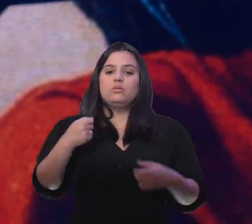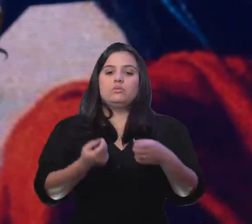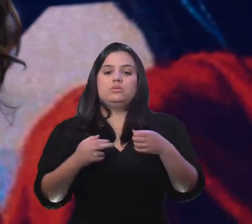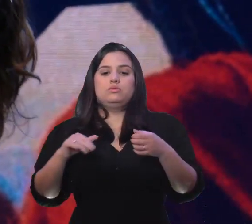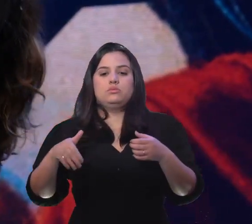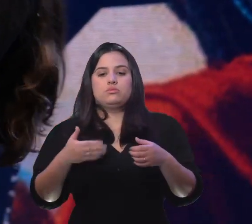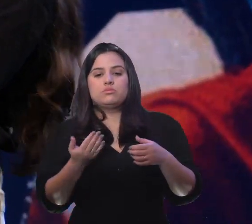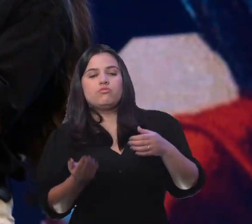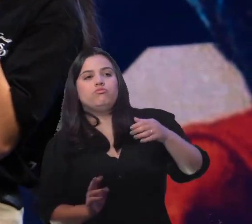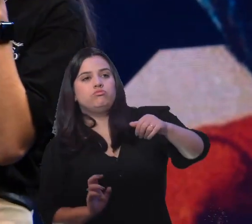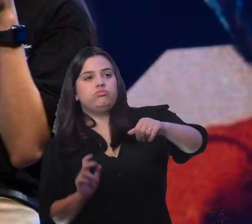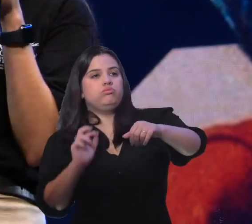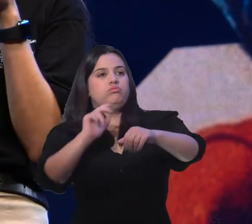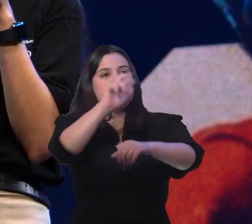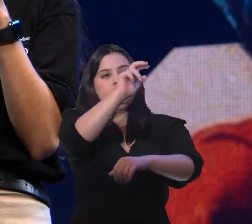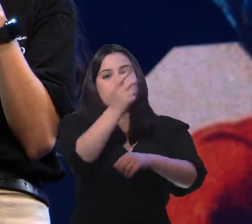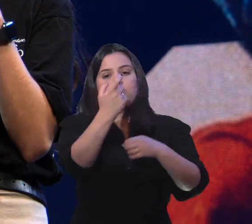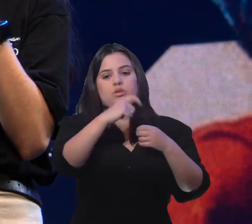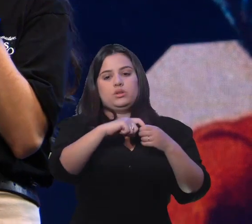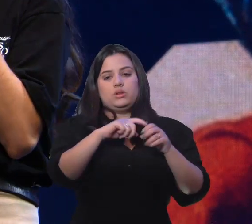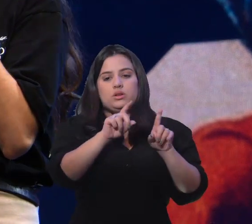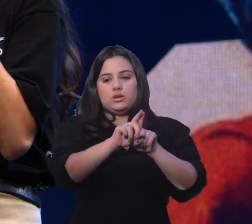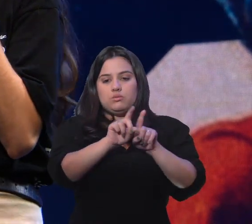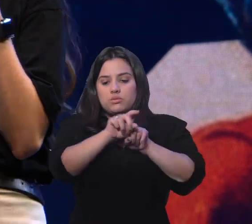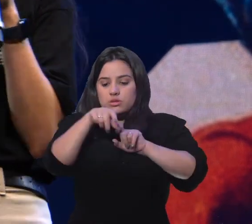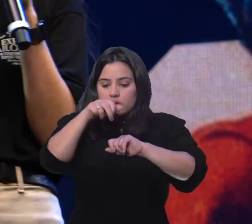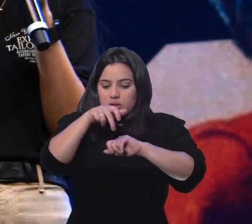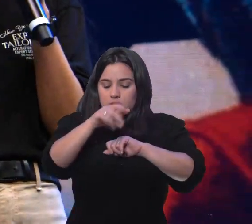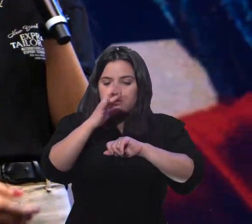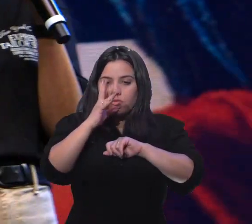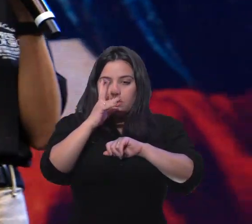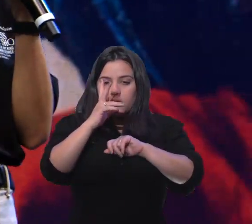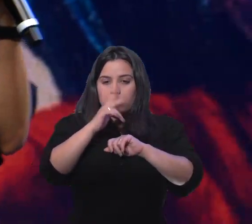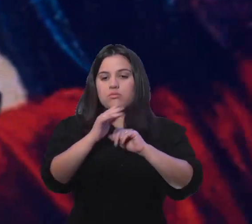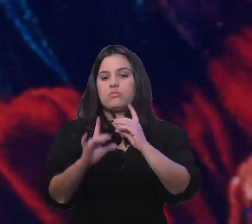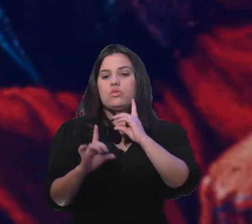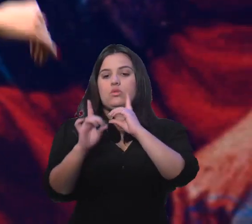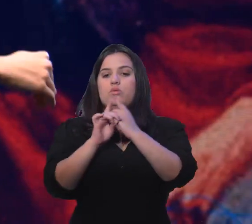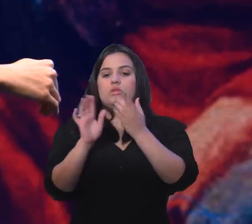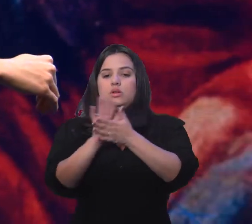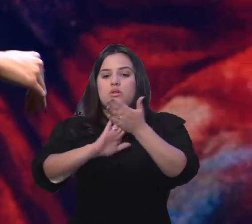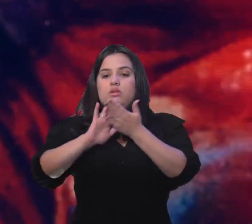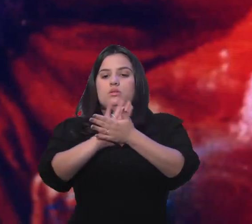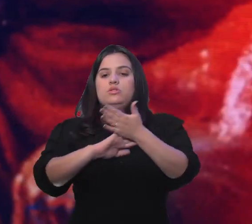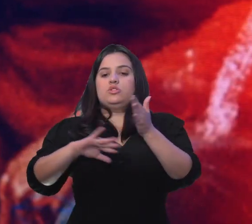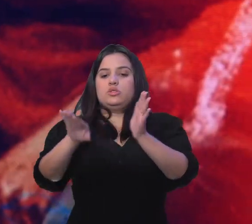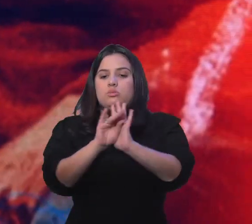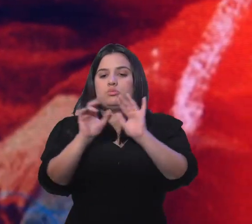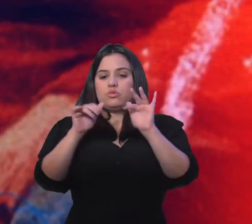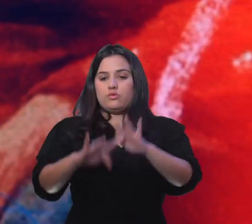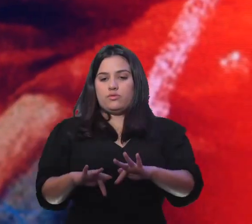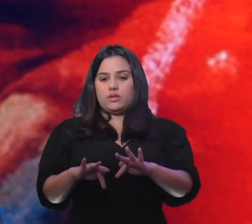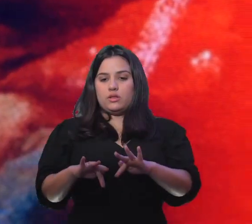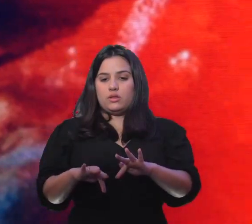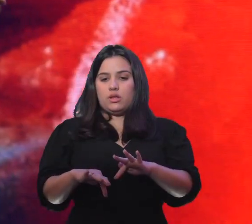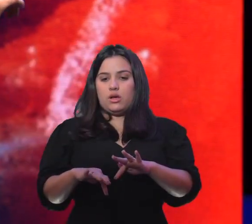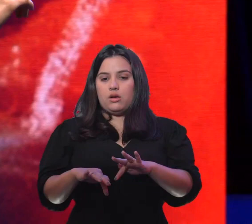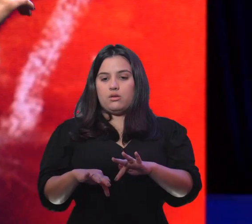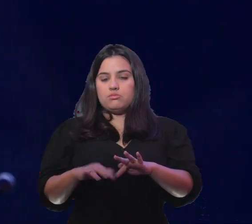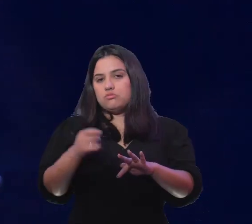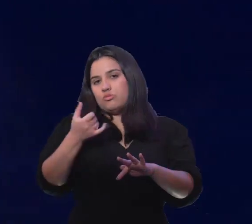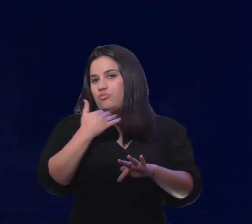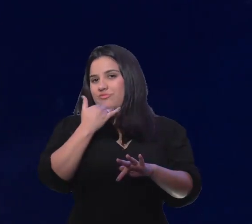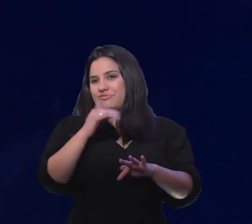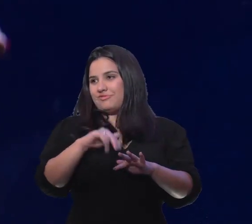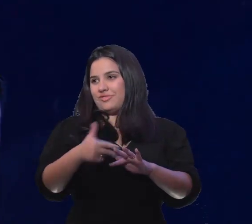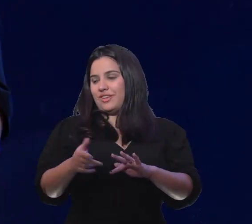Aí eu subi tudo de novo e desci devagarinho procurando elas, não achei. Cheguei no final da pista, não caí dessa vez, quase por pouco que eu não